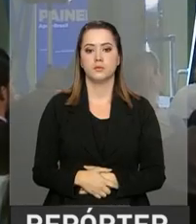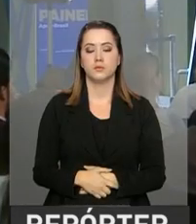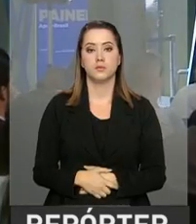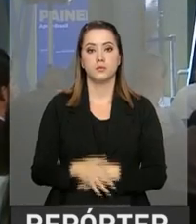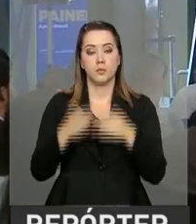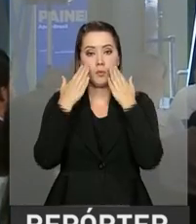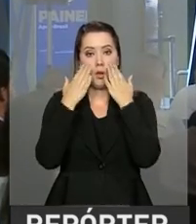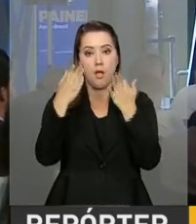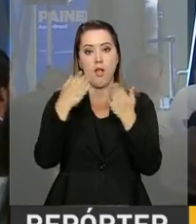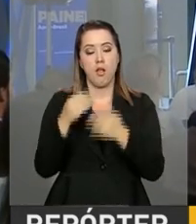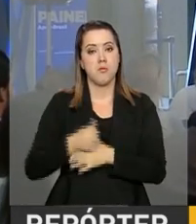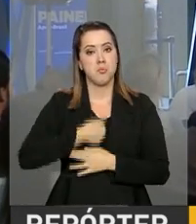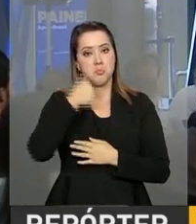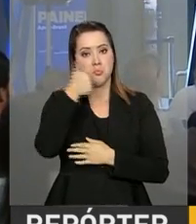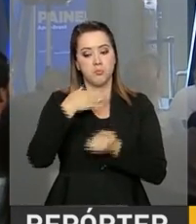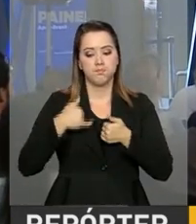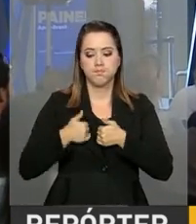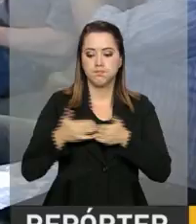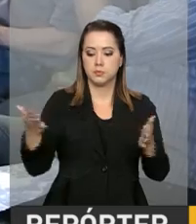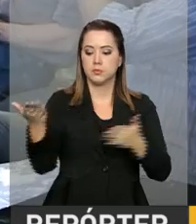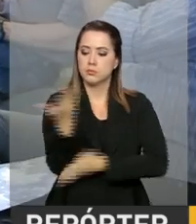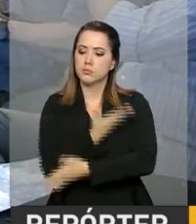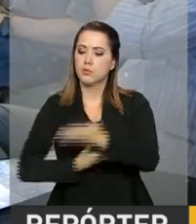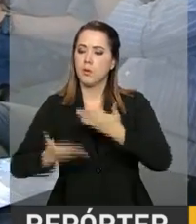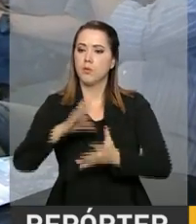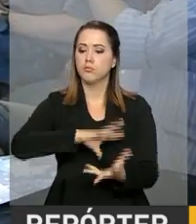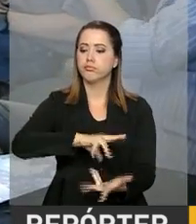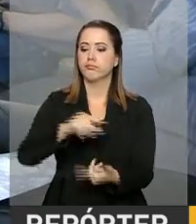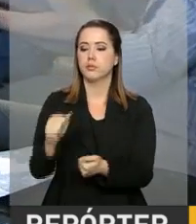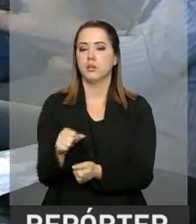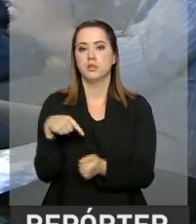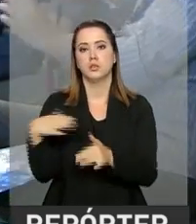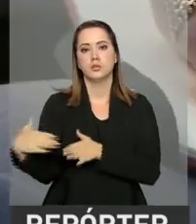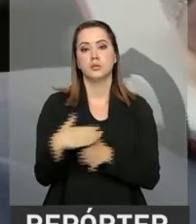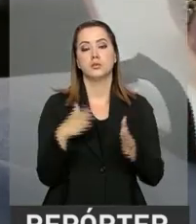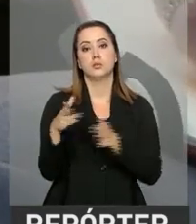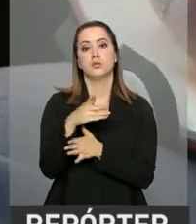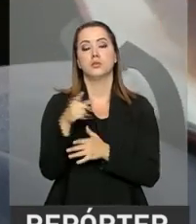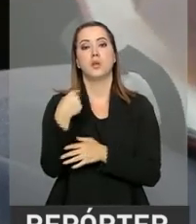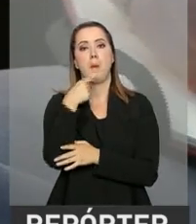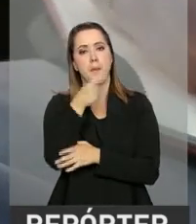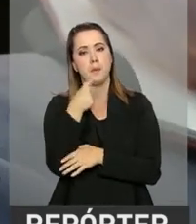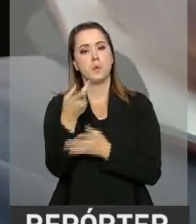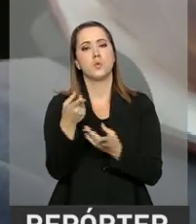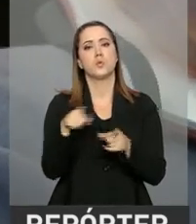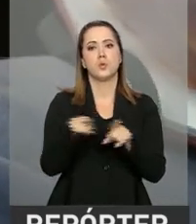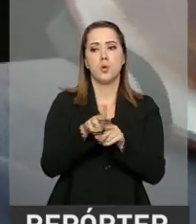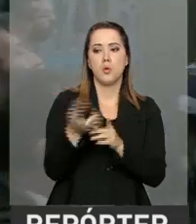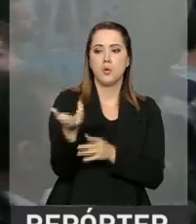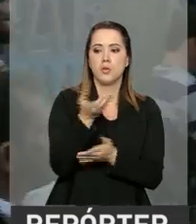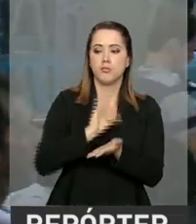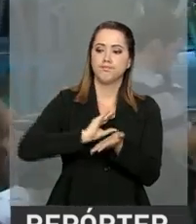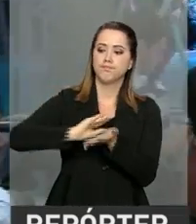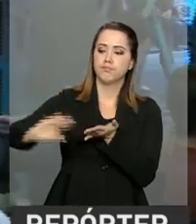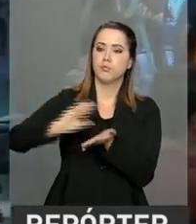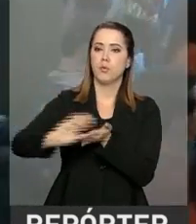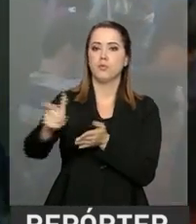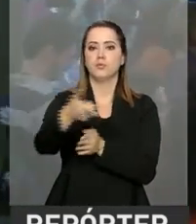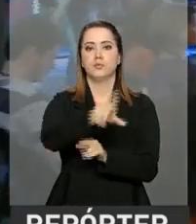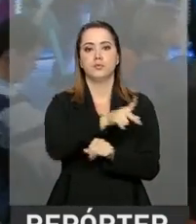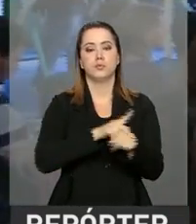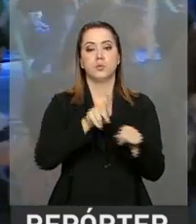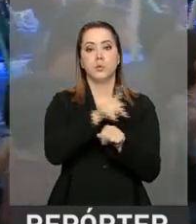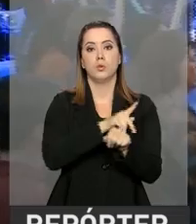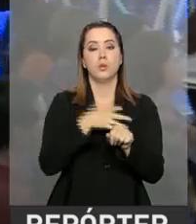Apresentar os benefícios da ampliação internacional e os caminhos e desafios para quem quer investir no exterior. Esse foi o objetivo